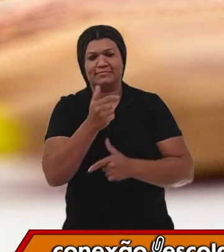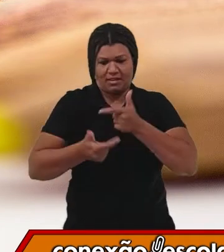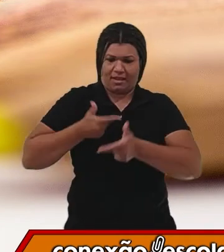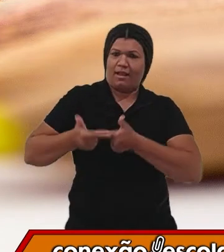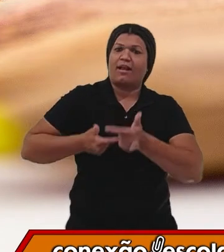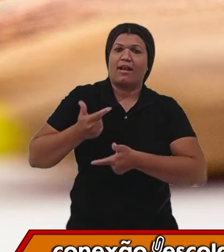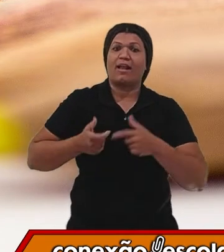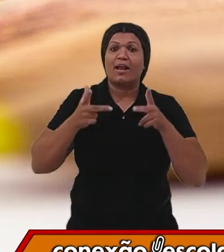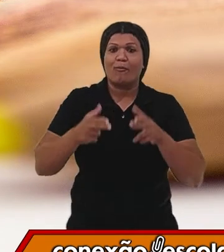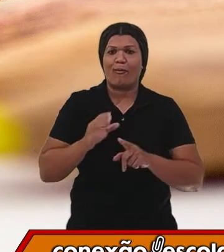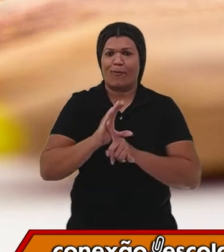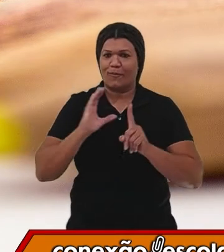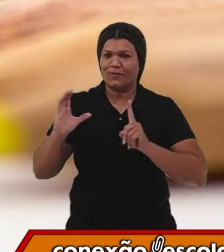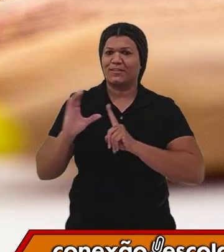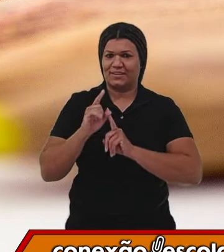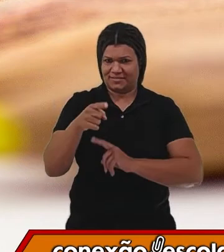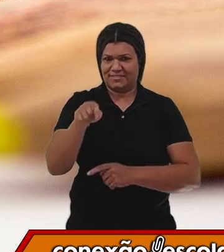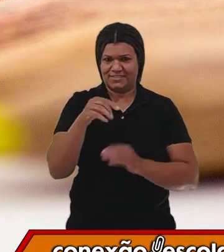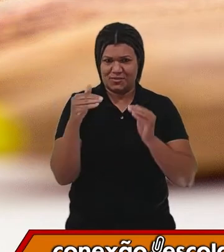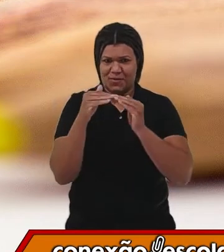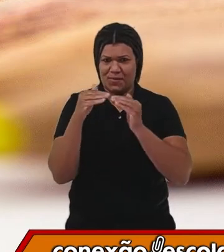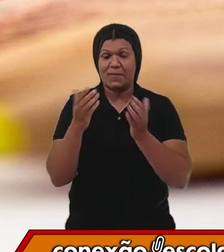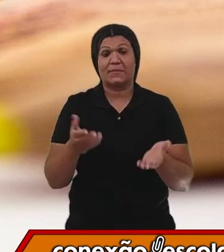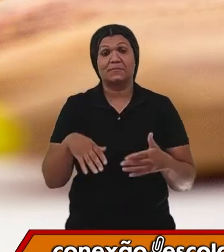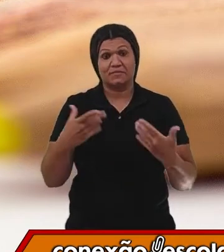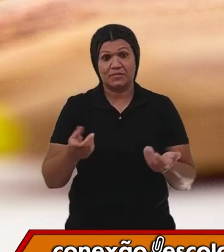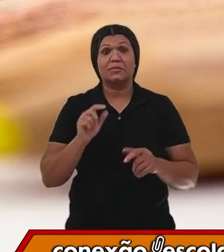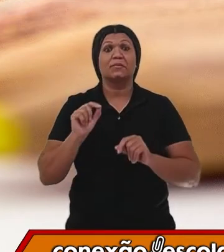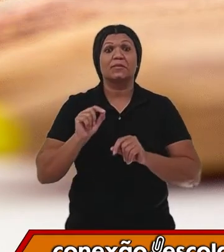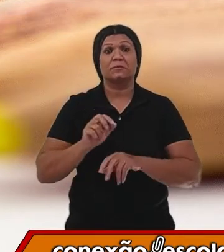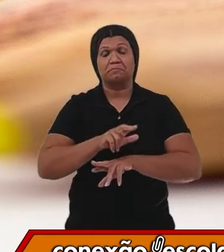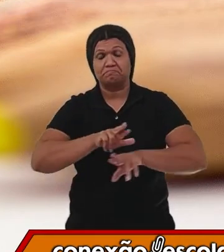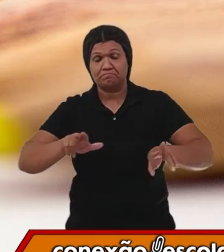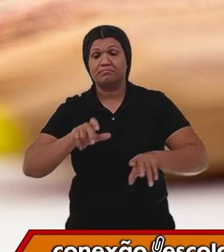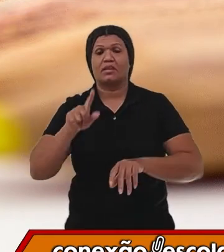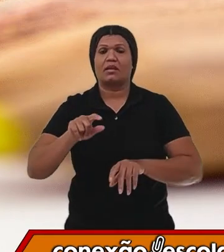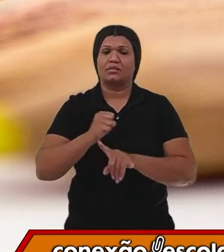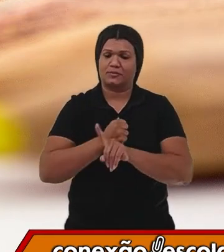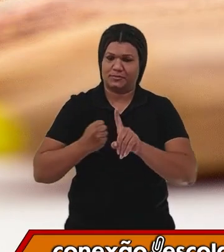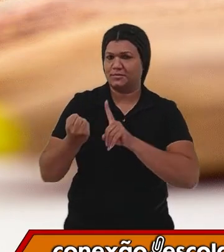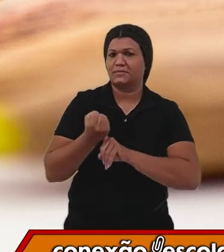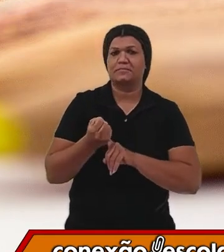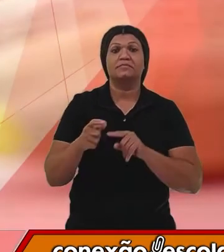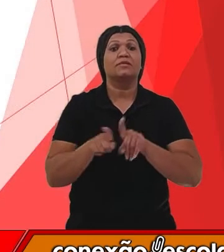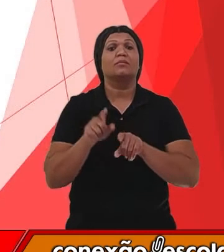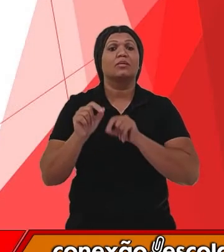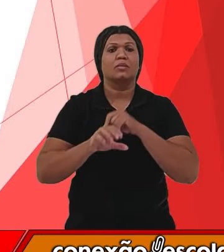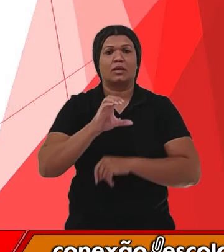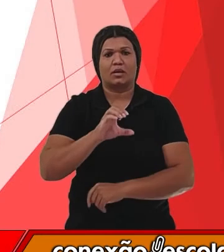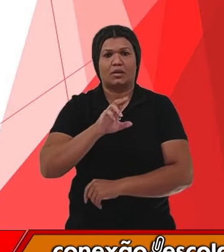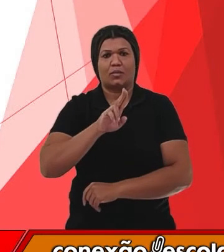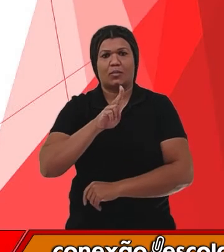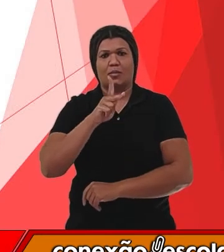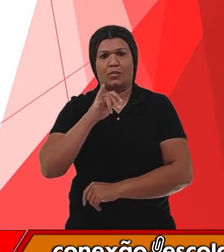uma comunidade, não concordam? Então esses insetos são sociais. E também os cupinzeiros.